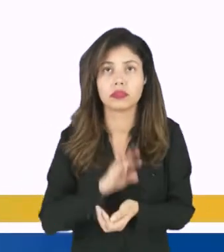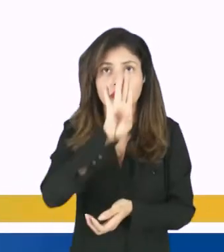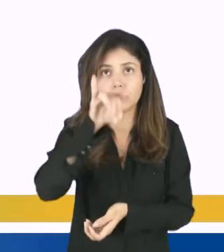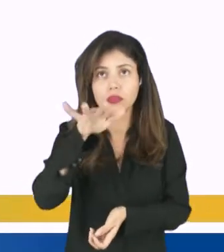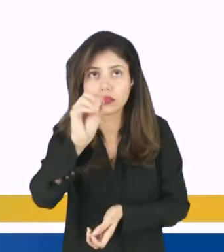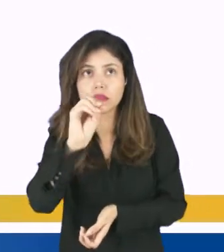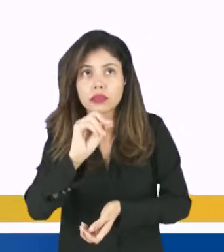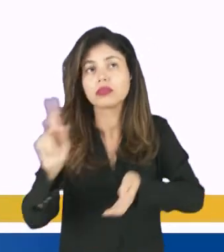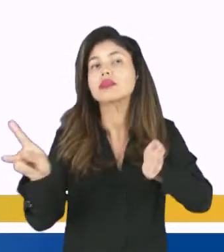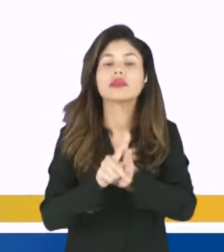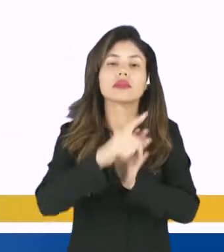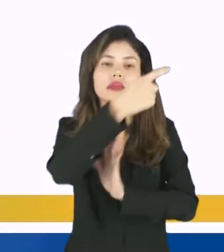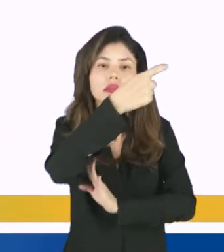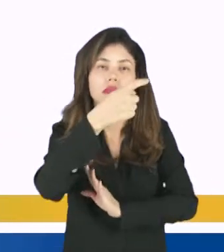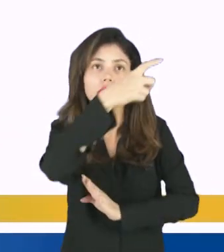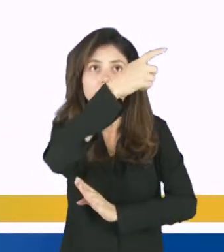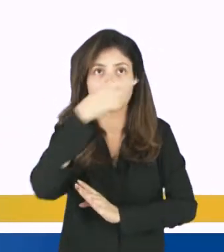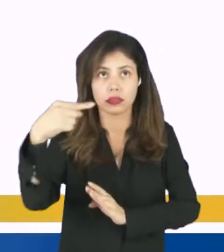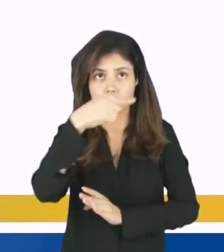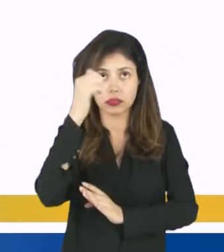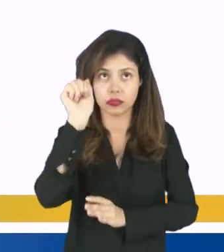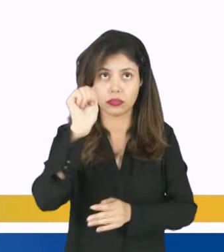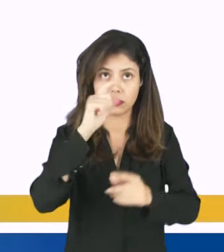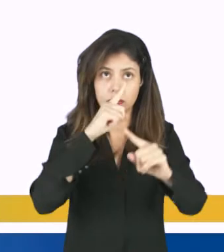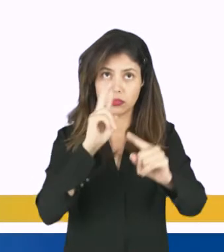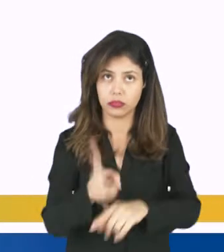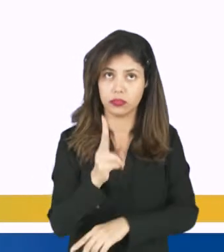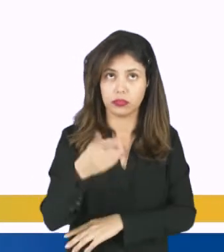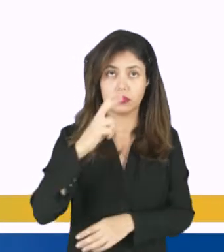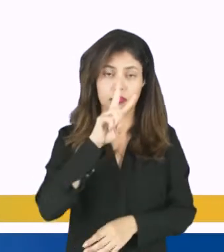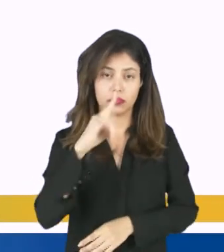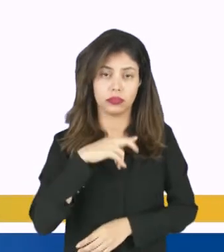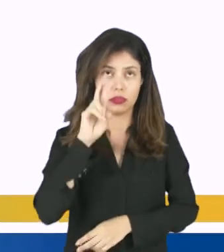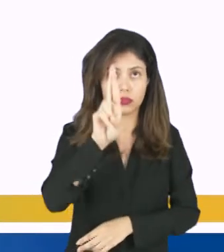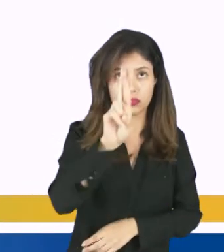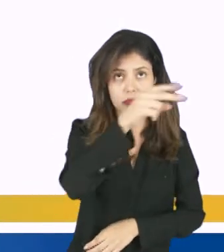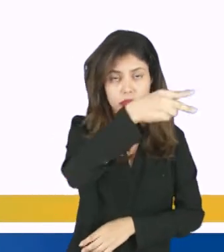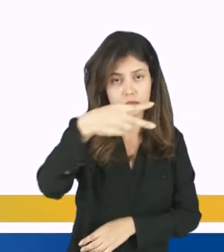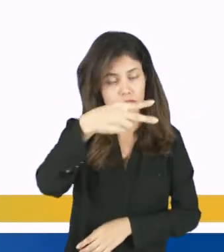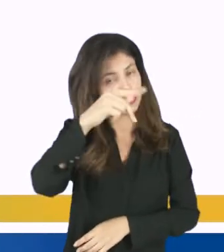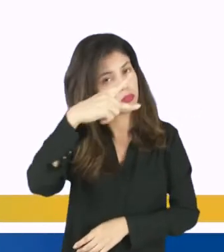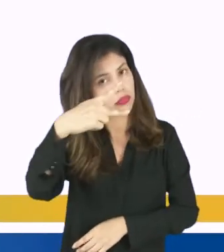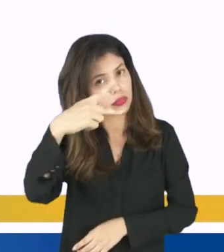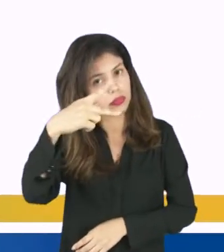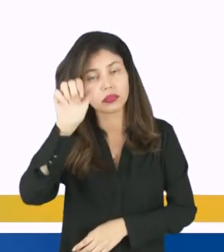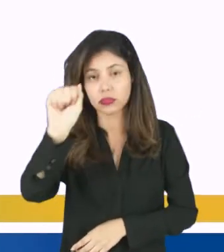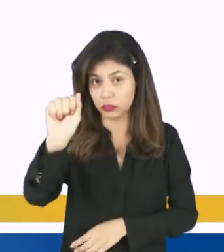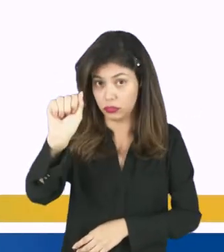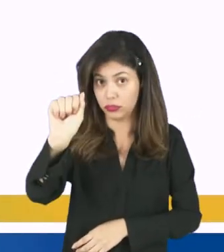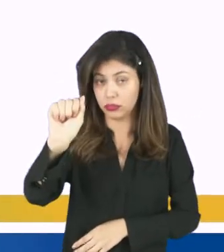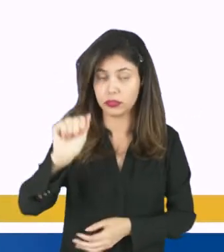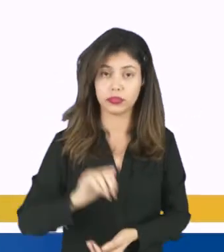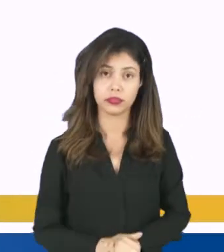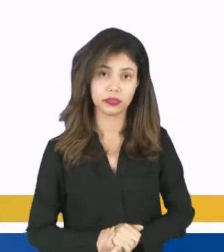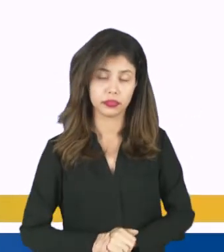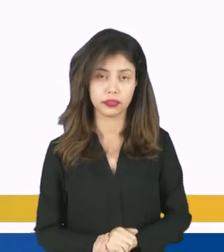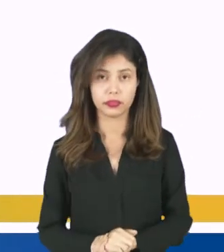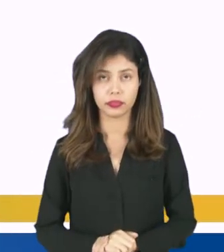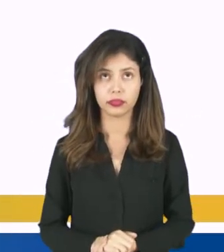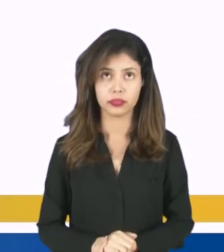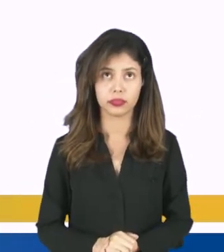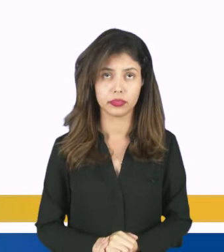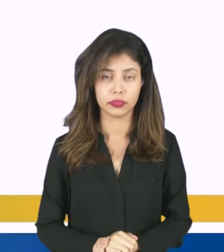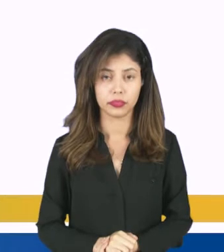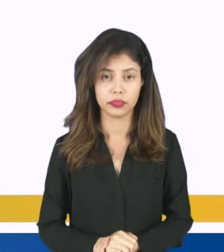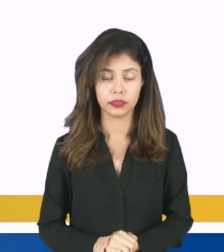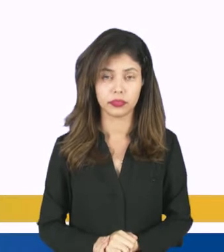Então, nesse caso, o meu R, que é o resto, ela é uma constante e independente do valor de